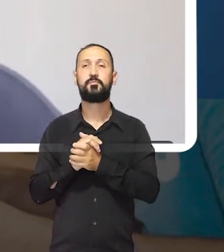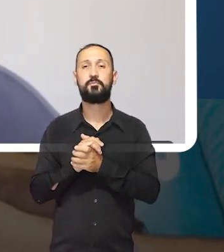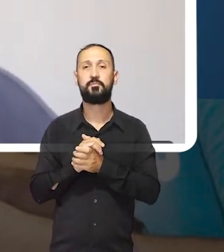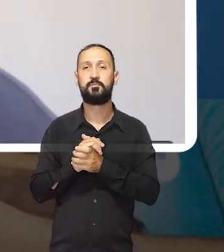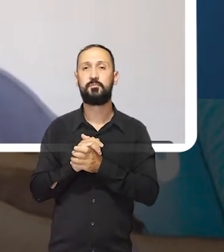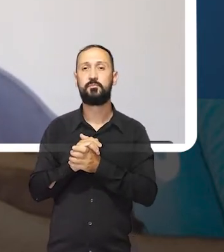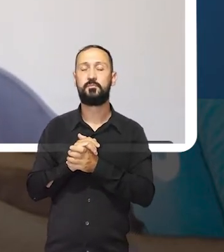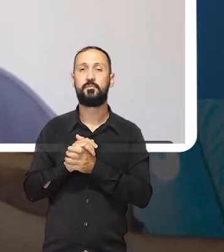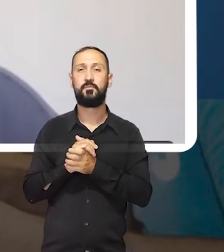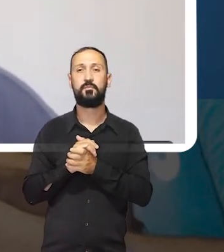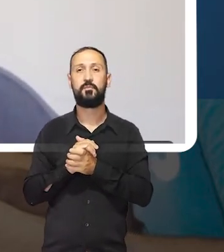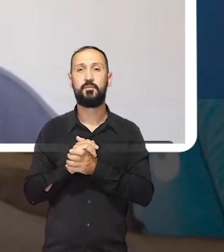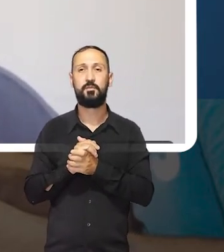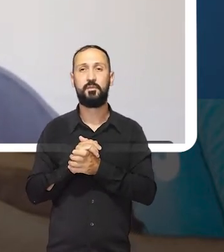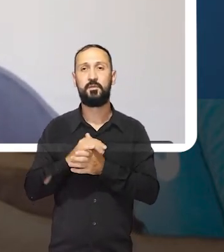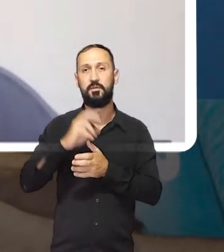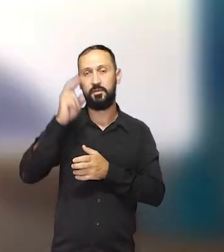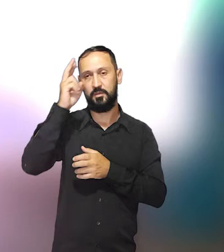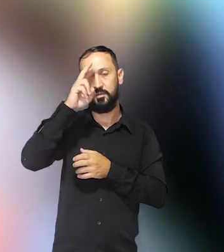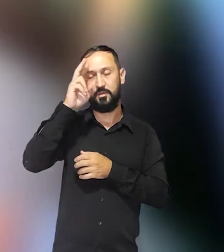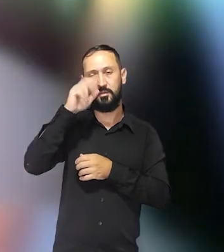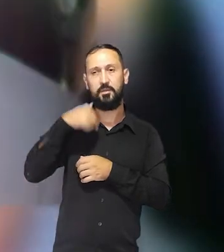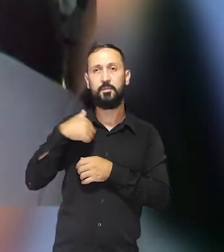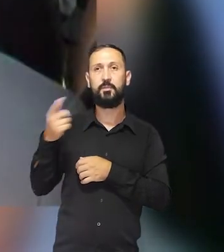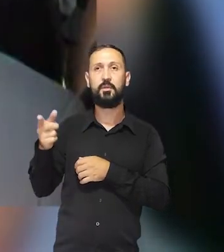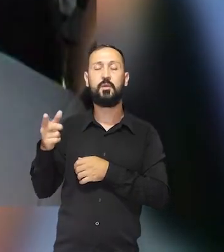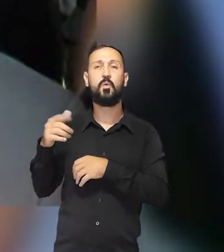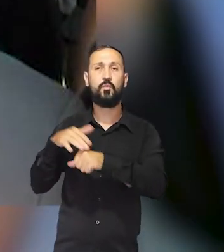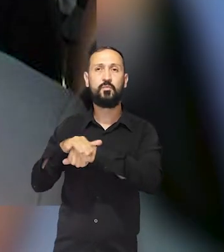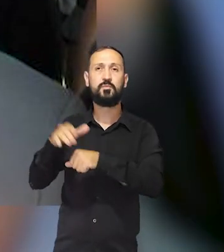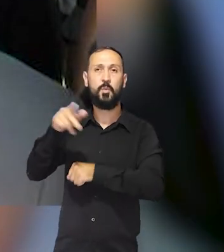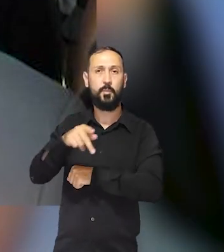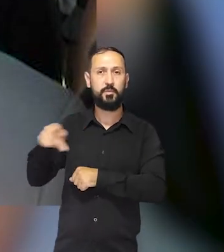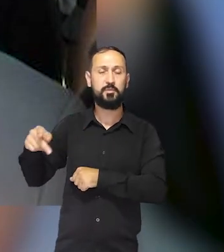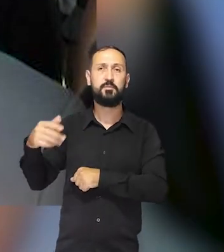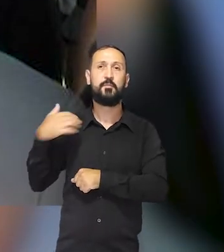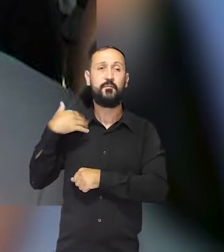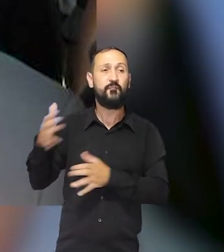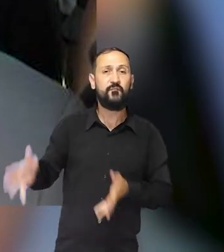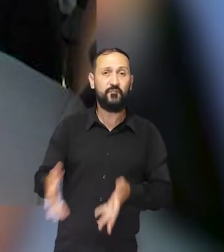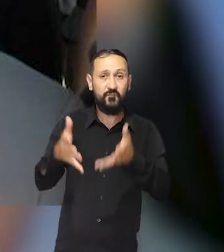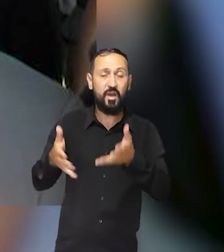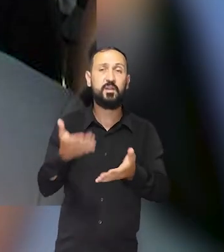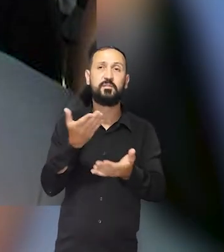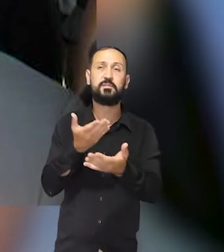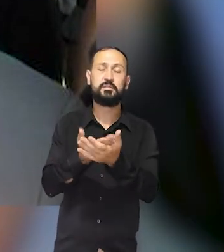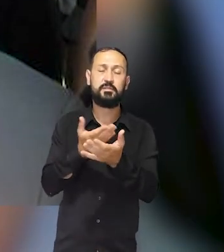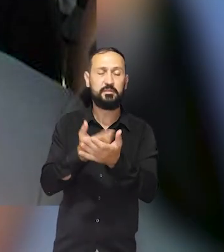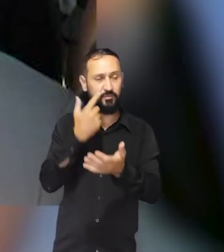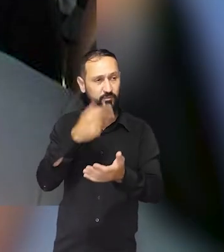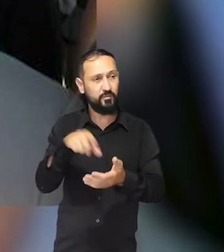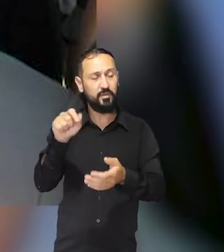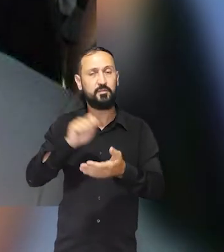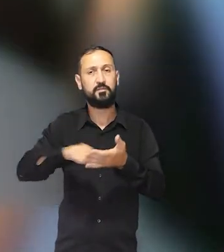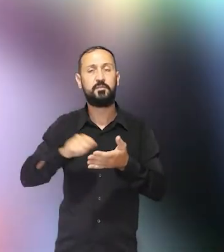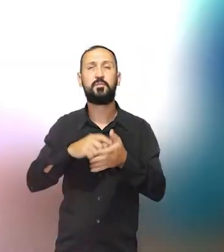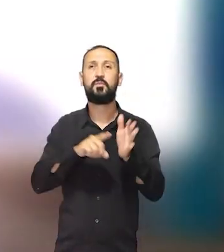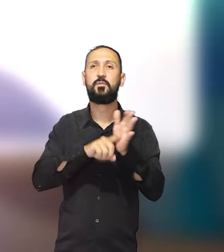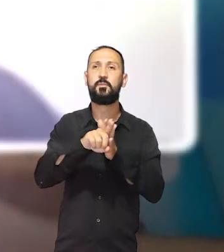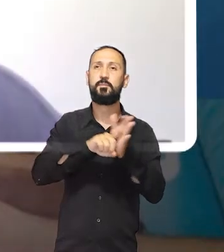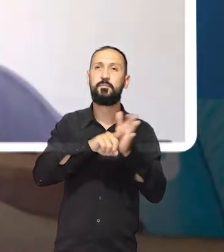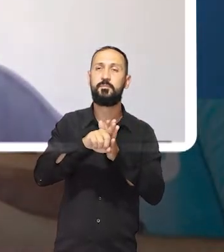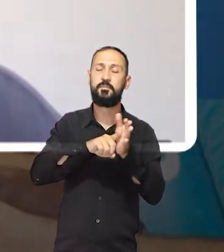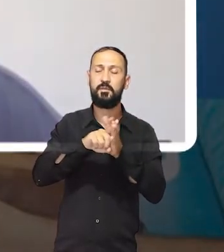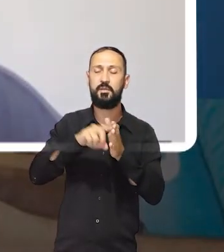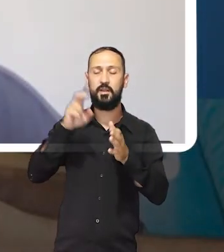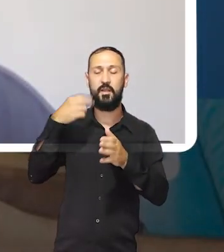O professor Hildebrando Campestrini era o presidente e ele me incentivou a escrever sobre Senhorinha. Eu